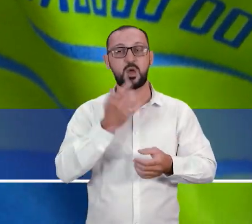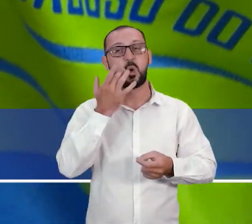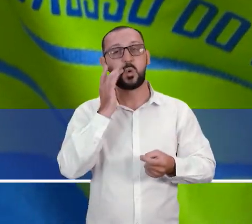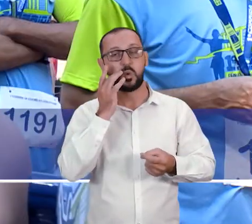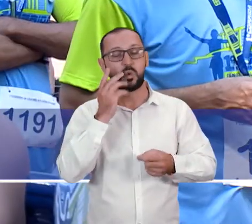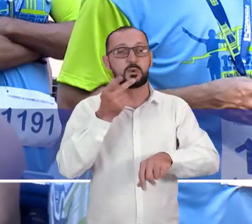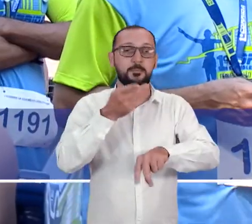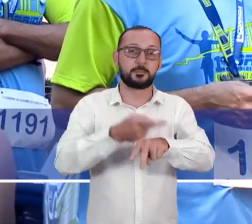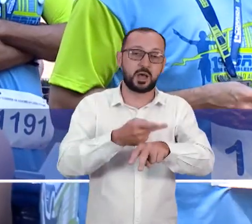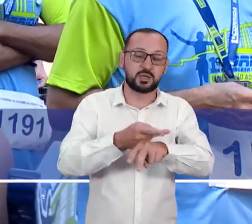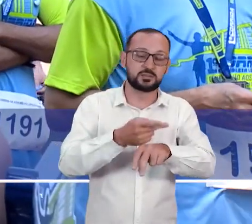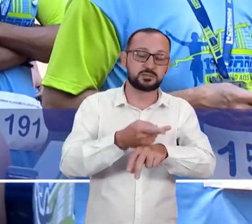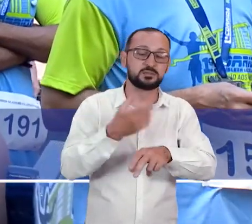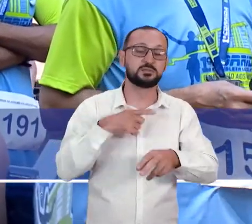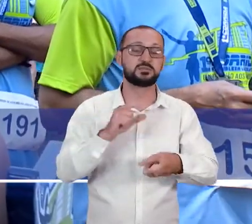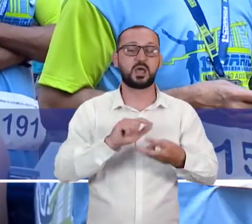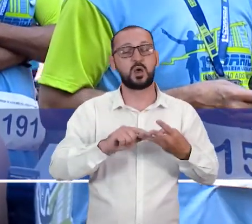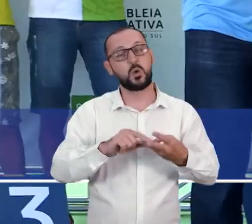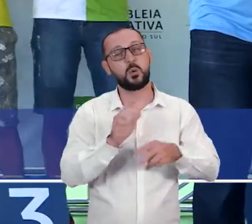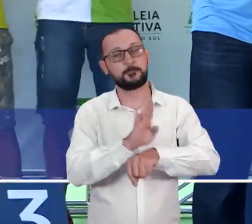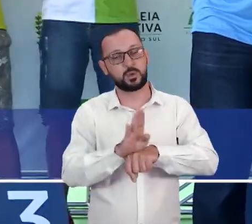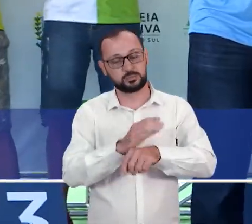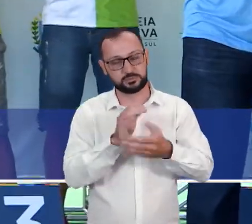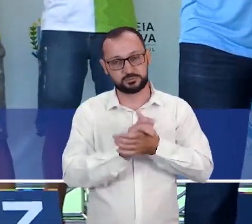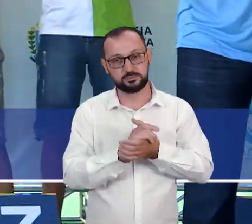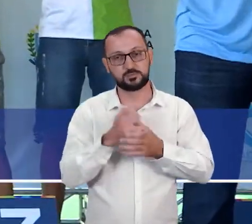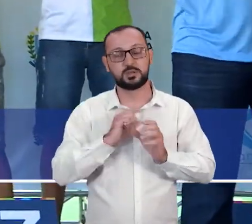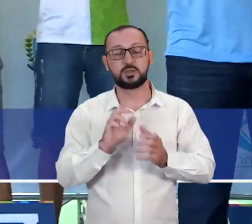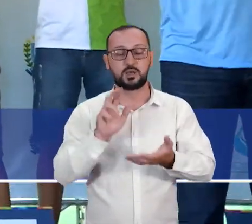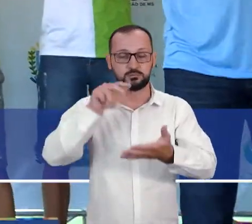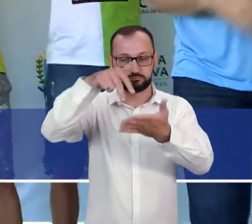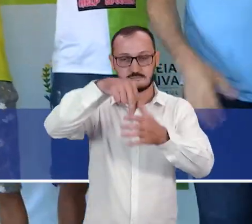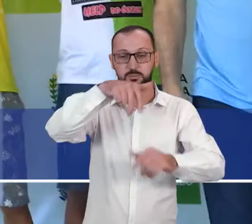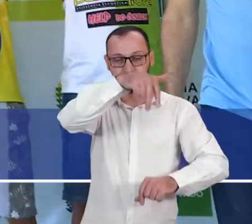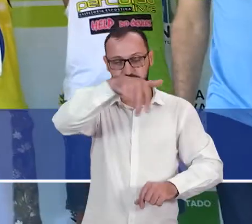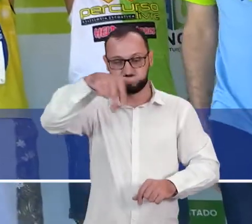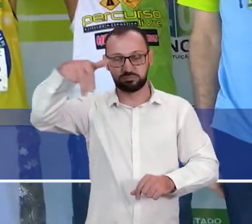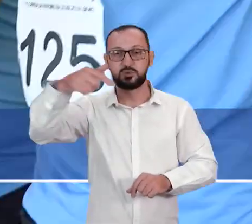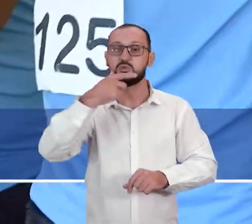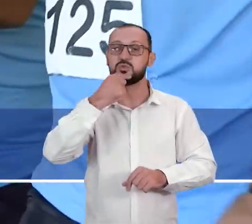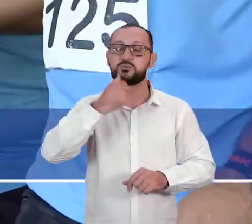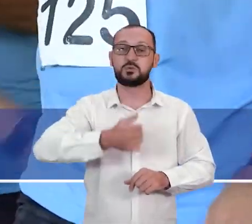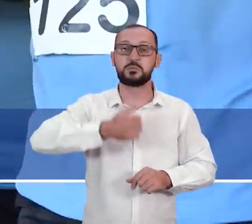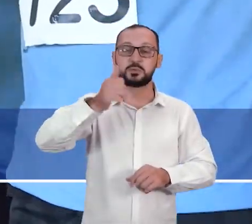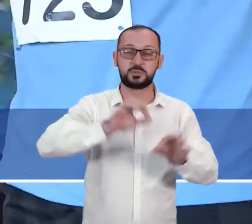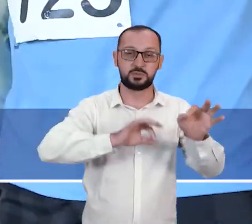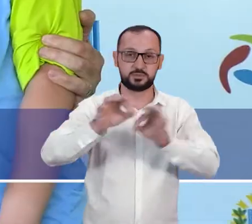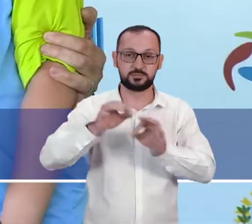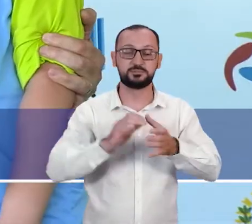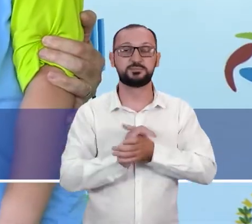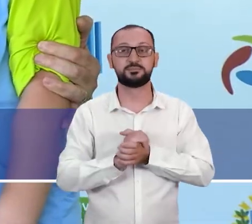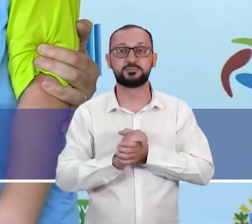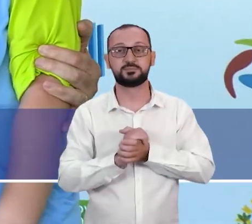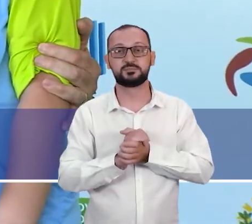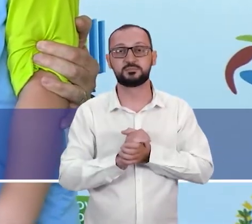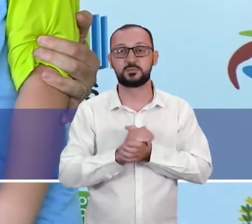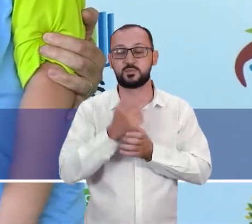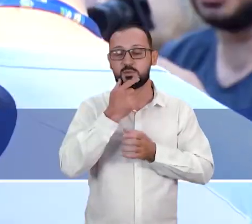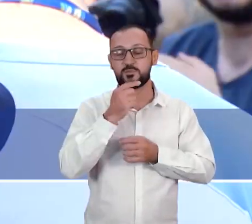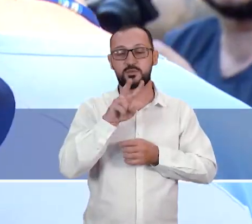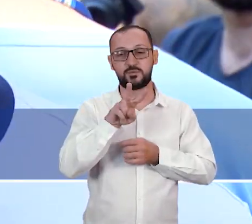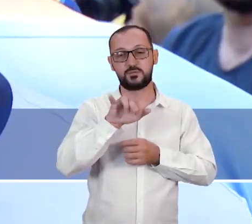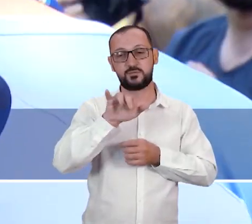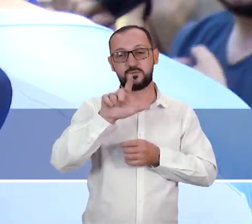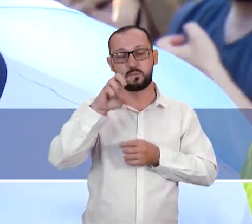suas medalhas de ouro, prata ou bronze. Os pódios das categorias masculina e feminina foram os primeiros formados.